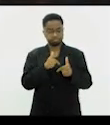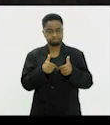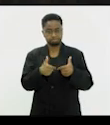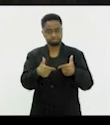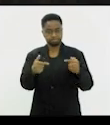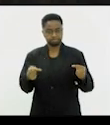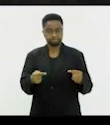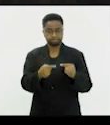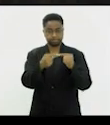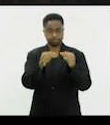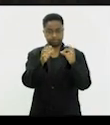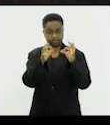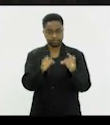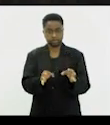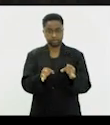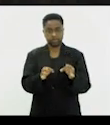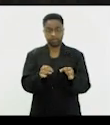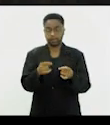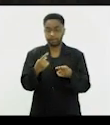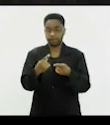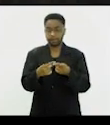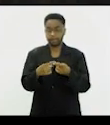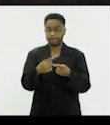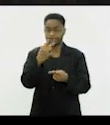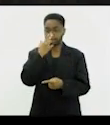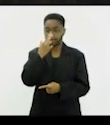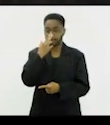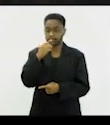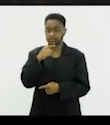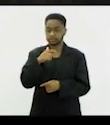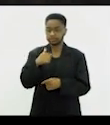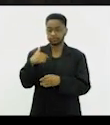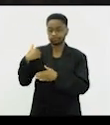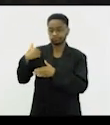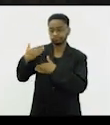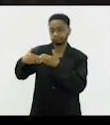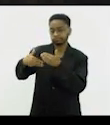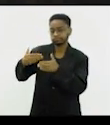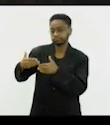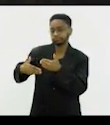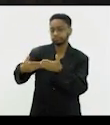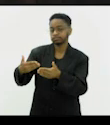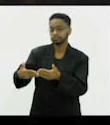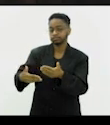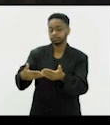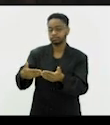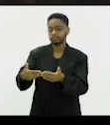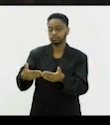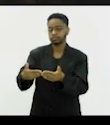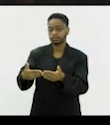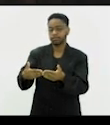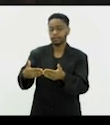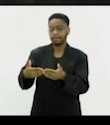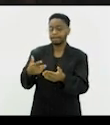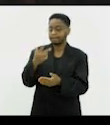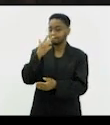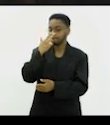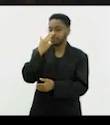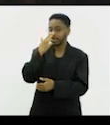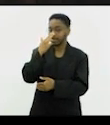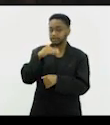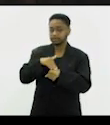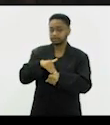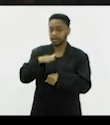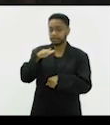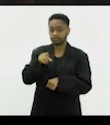Aliás, quanto mais tempo passa, mais parecido ele fica